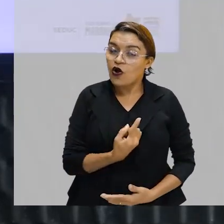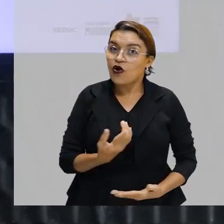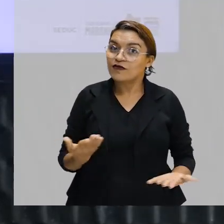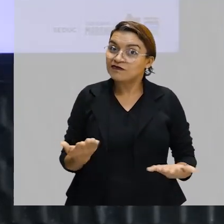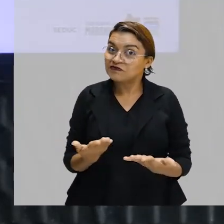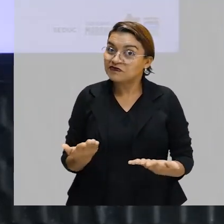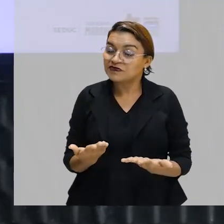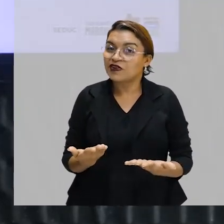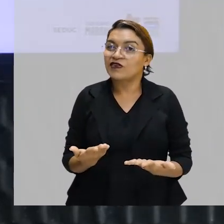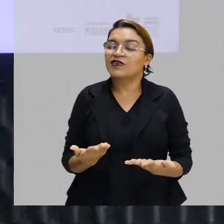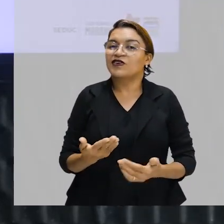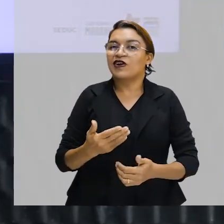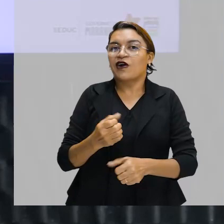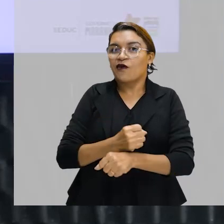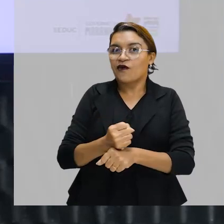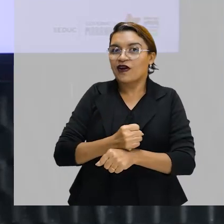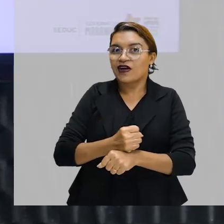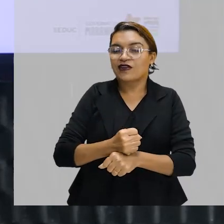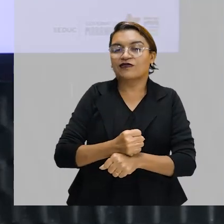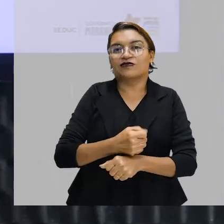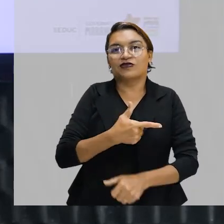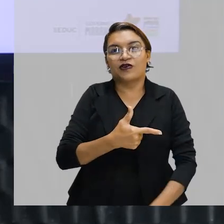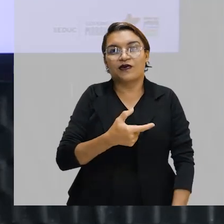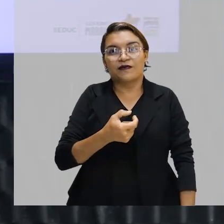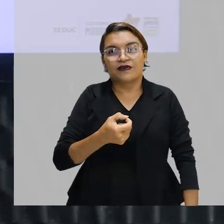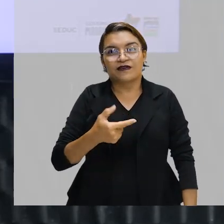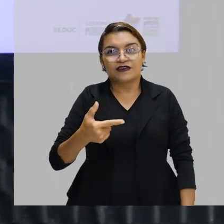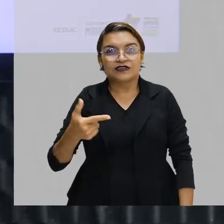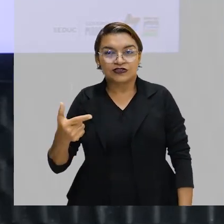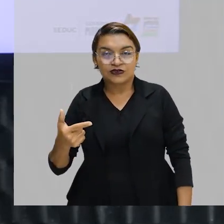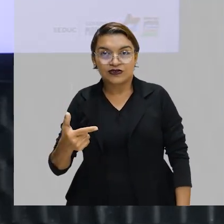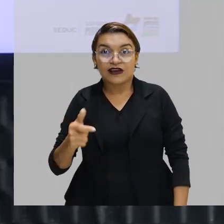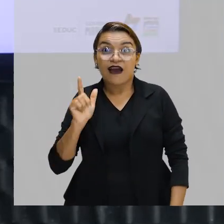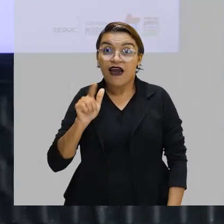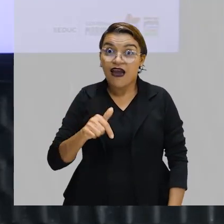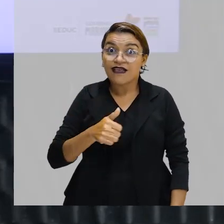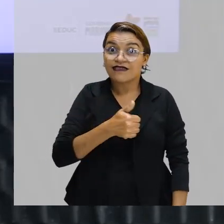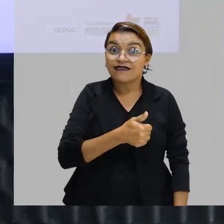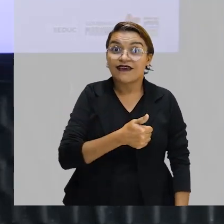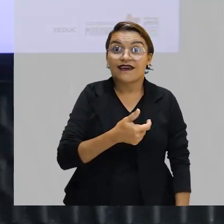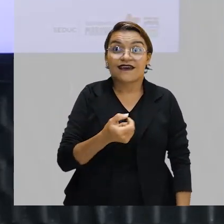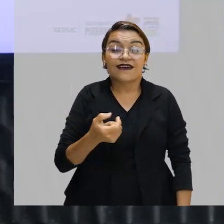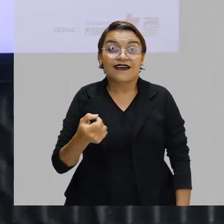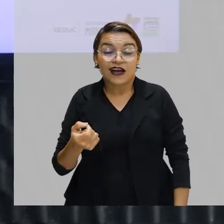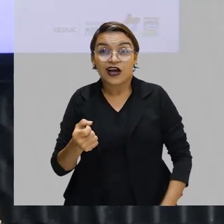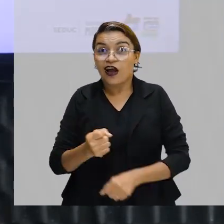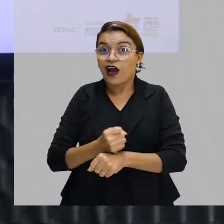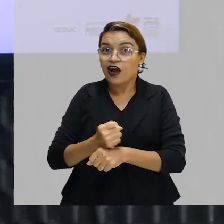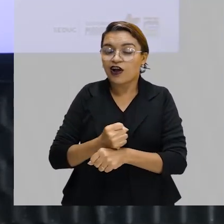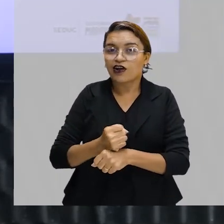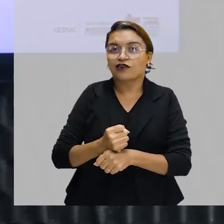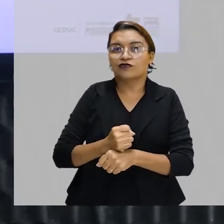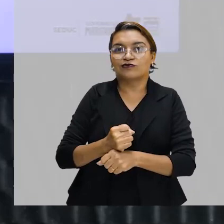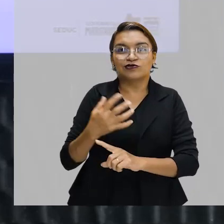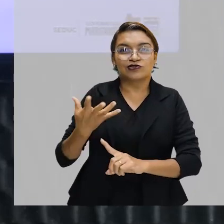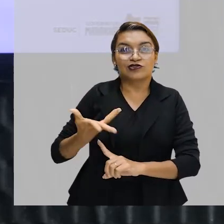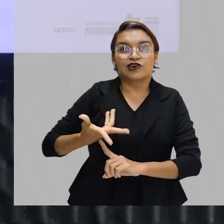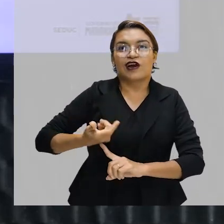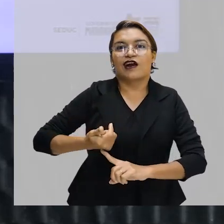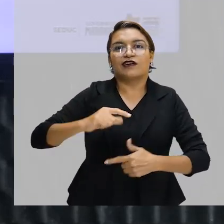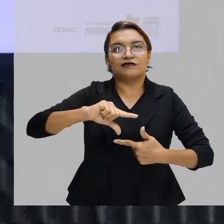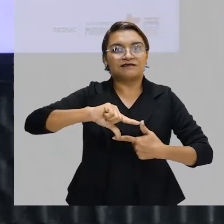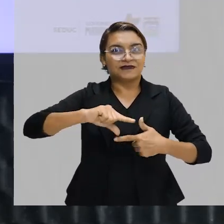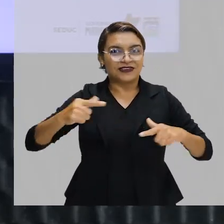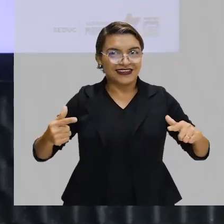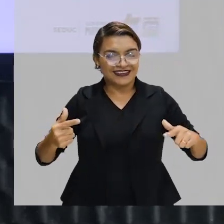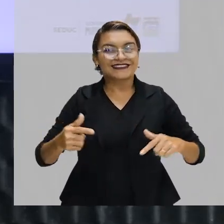100 anos de Semana de Arte Moderna. Nós vamos, claro, sempre que falar de modernismo, falar da